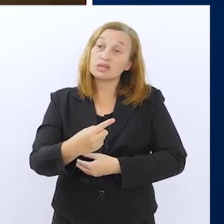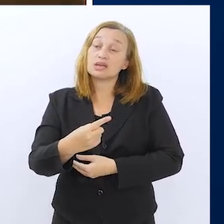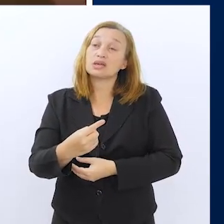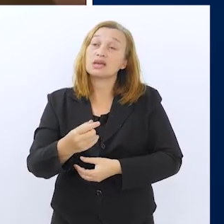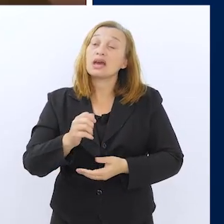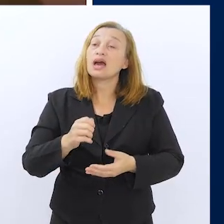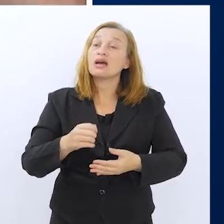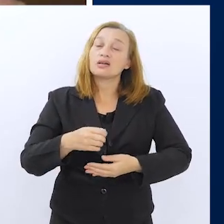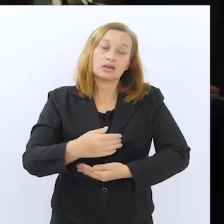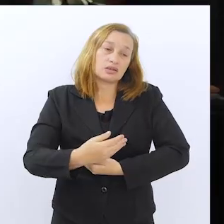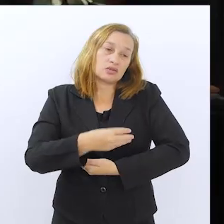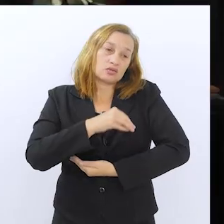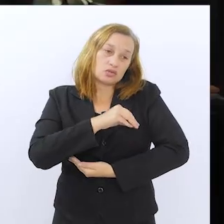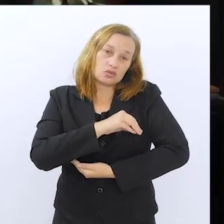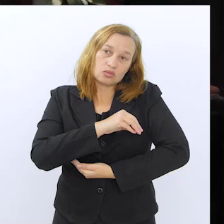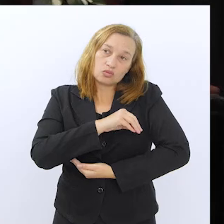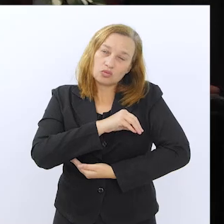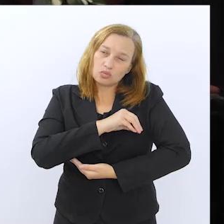que está internado.